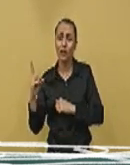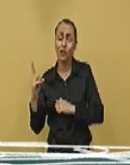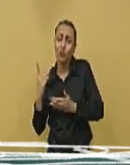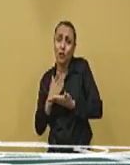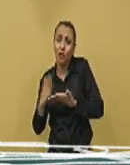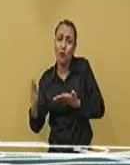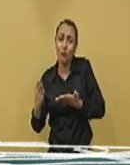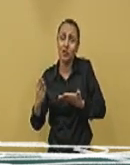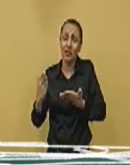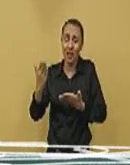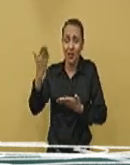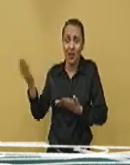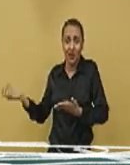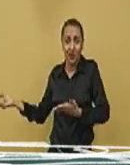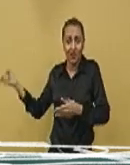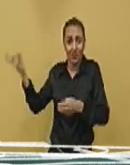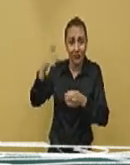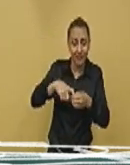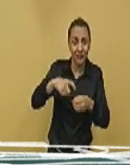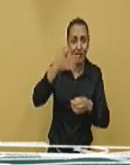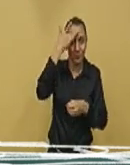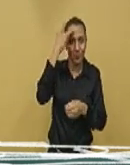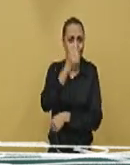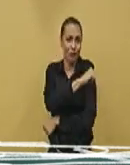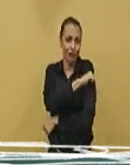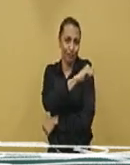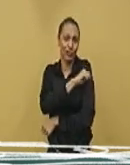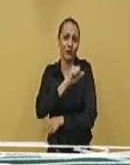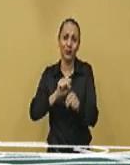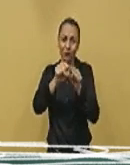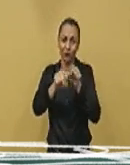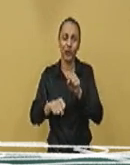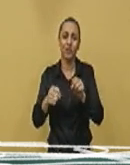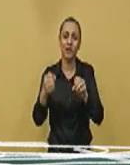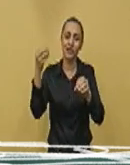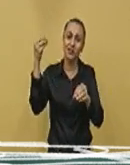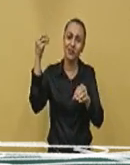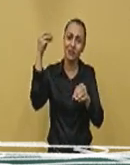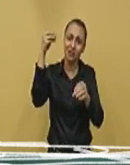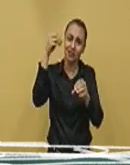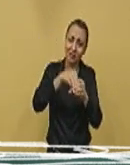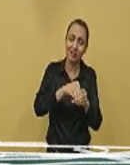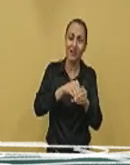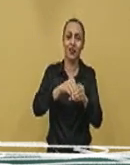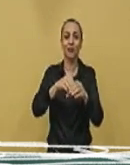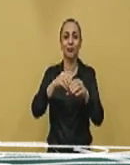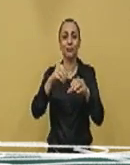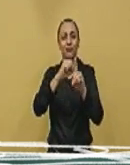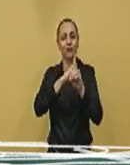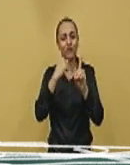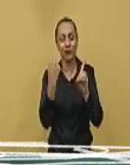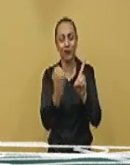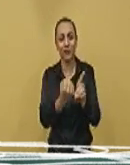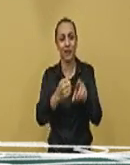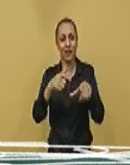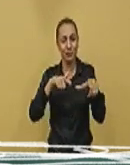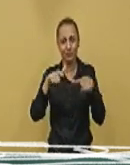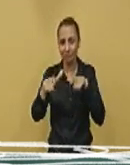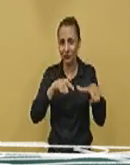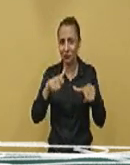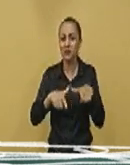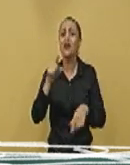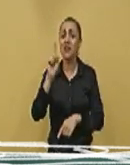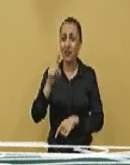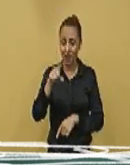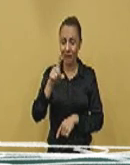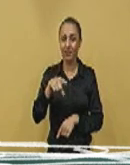nossos egressos, os nossos alunos em formação, na sociedade, no mercado de trabalho. Esse é um grande problema,